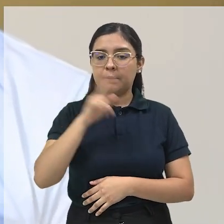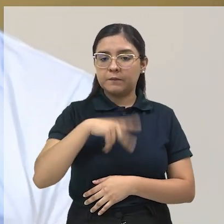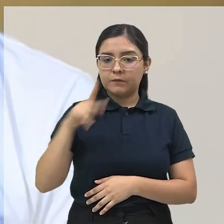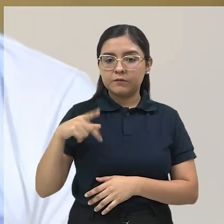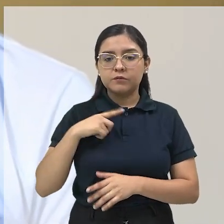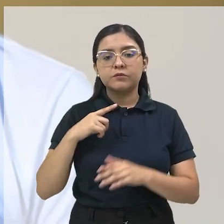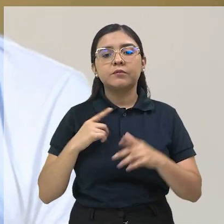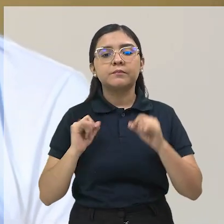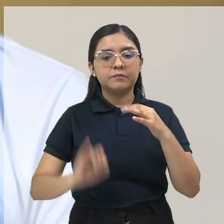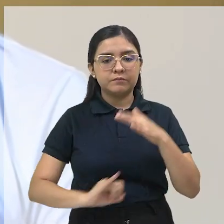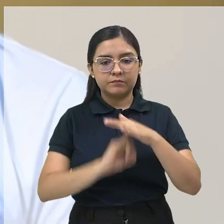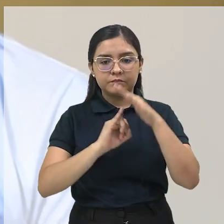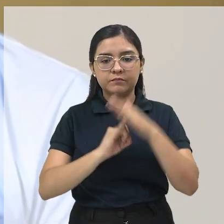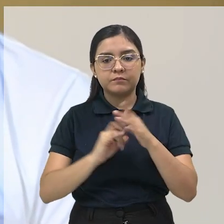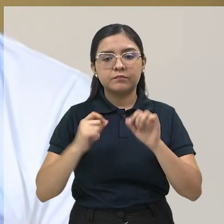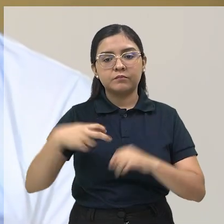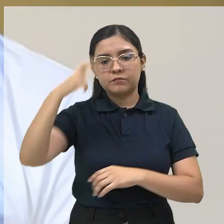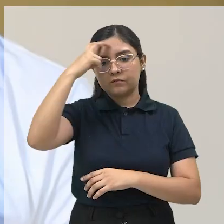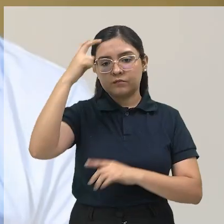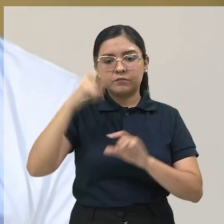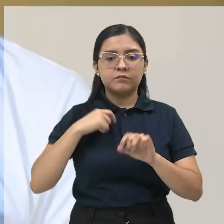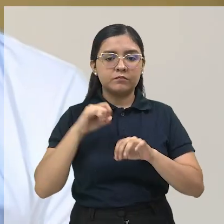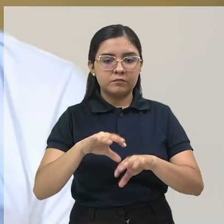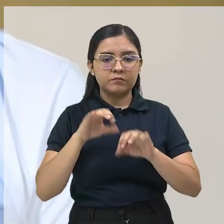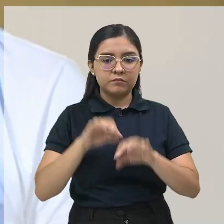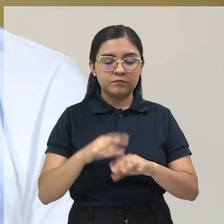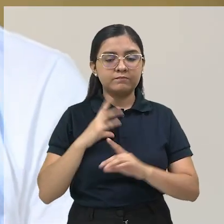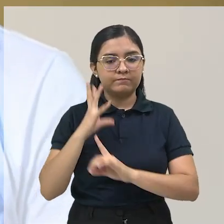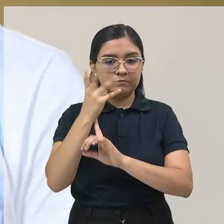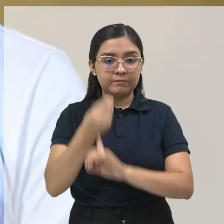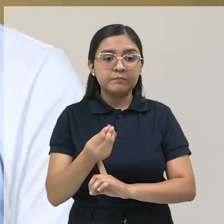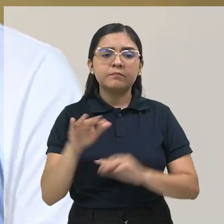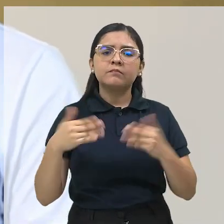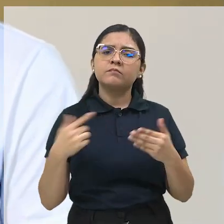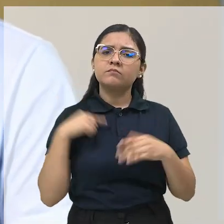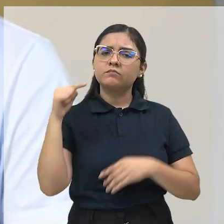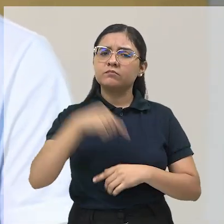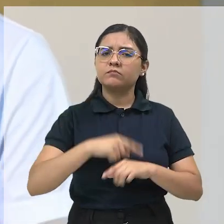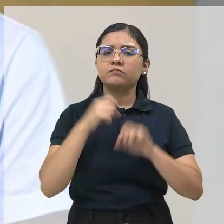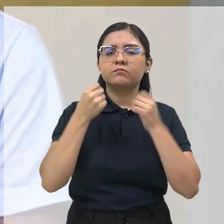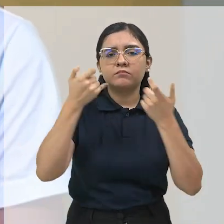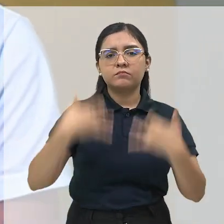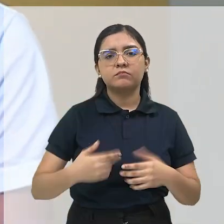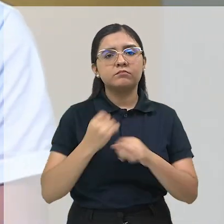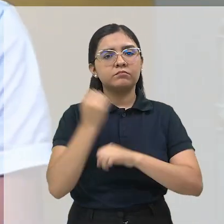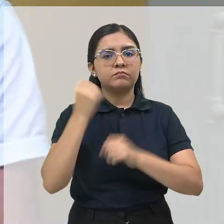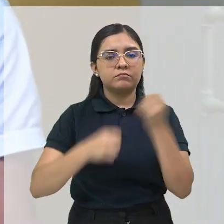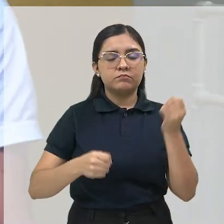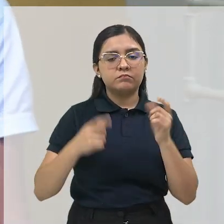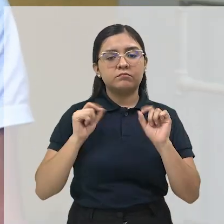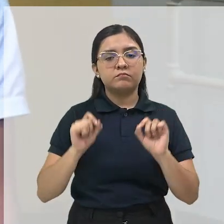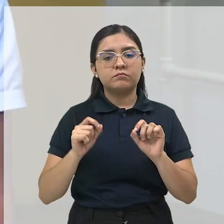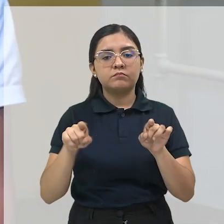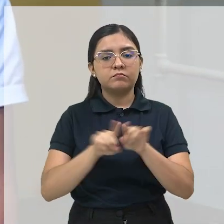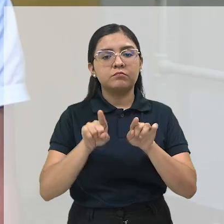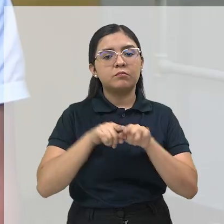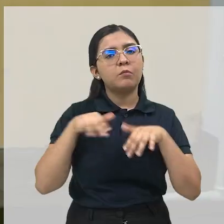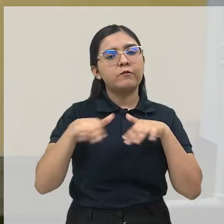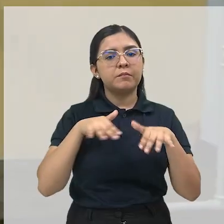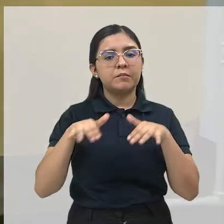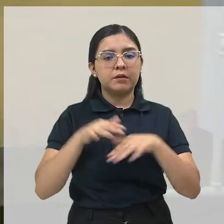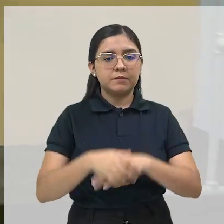na Instituição Cultural e Educacional Artes Sem Fronteiras e estou aqui para falar com vocês sobre o frevo, em específico a sua